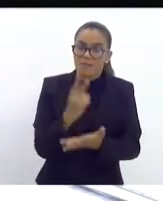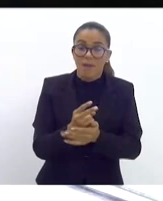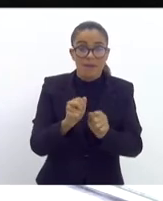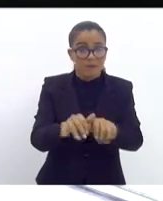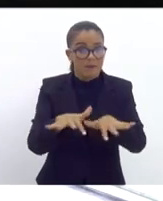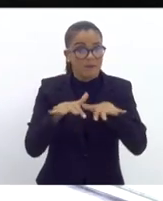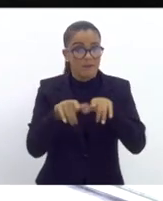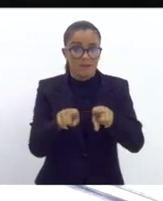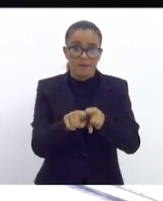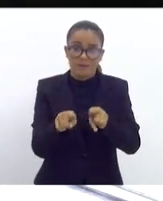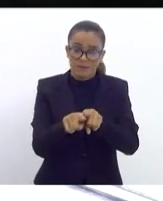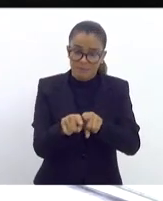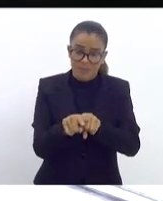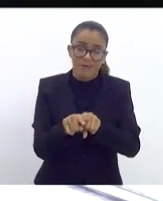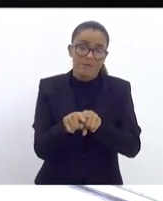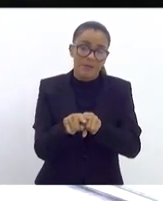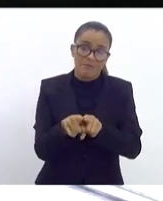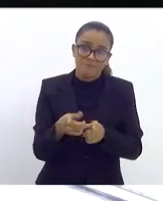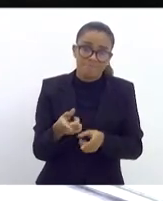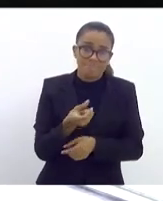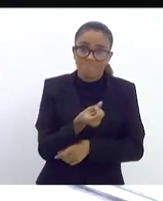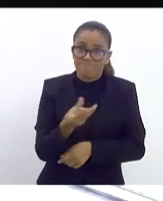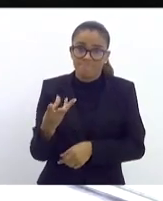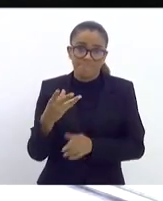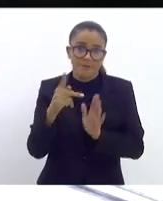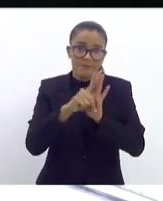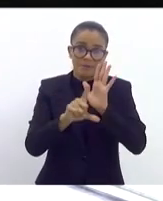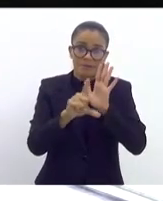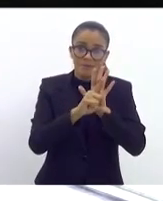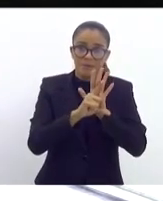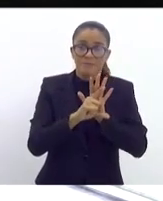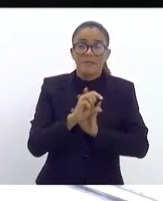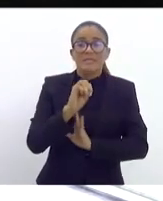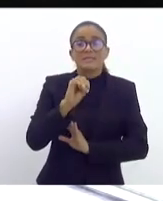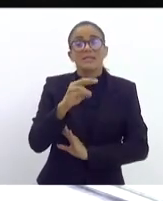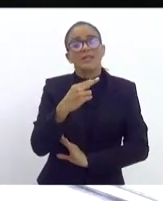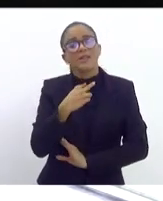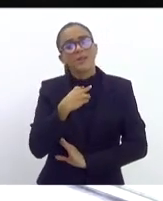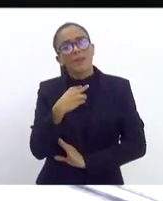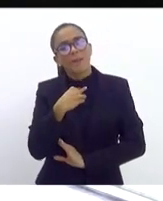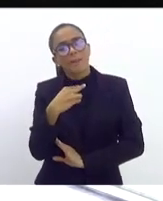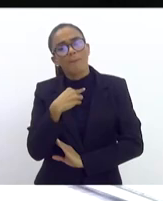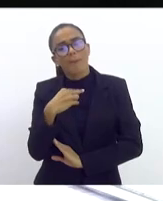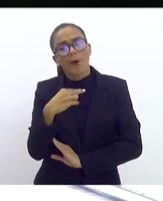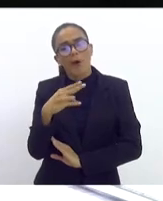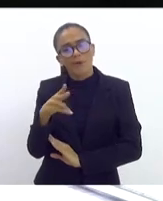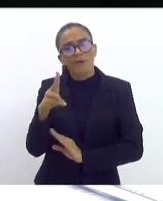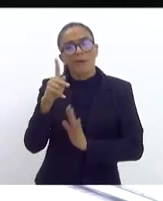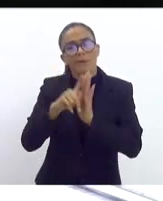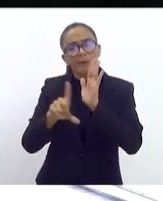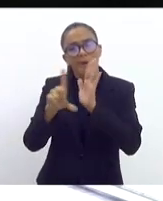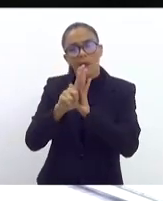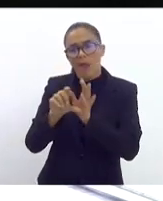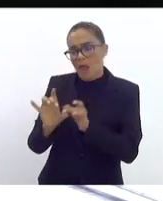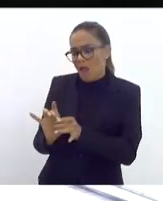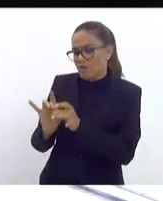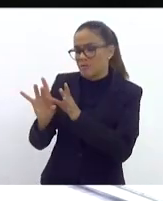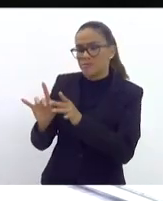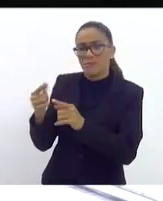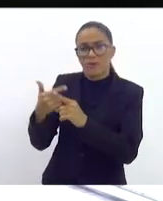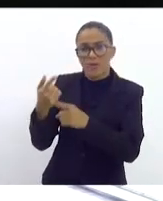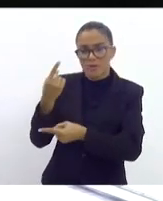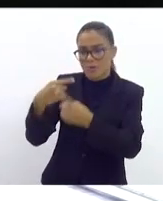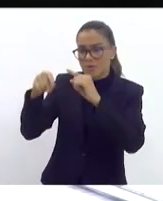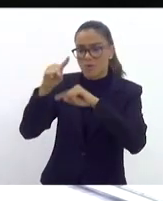desses projetos porque se não pode ser autorizativo porque não supera